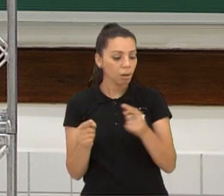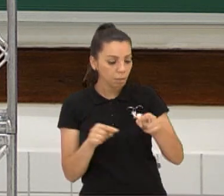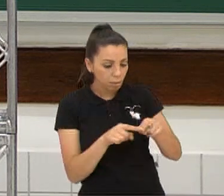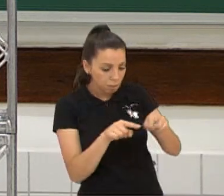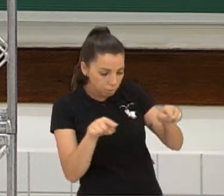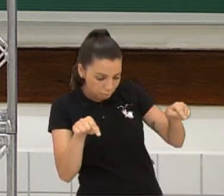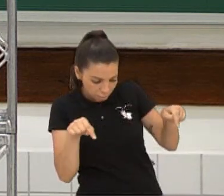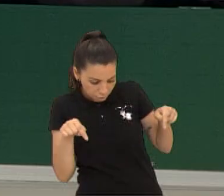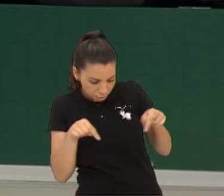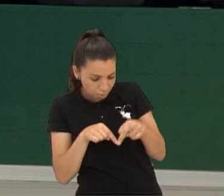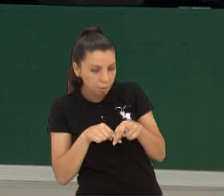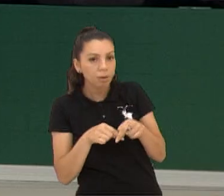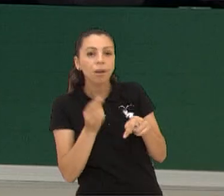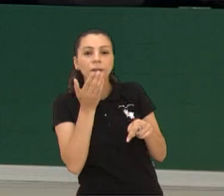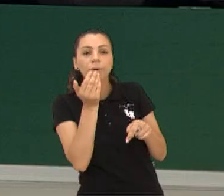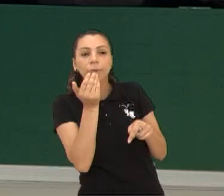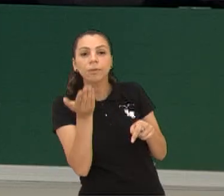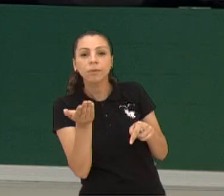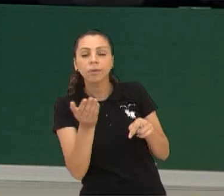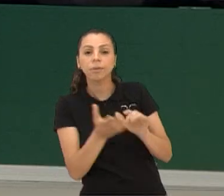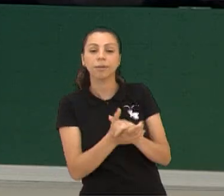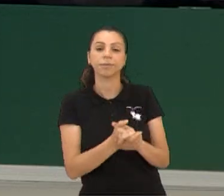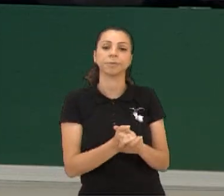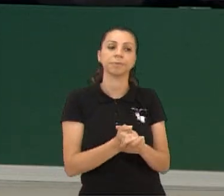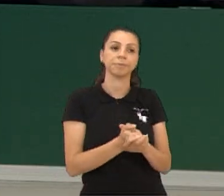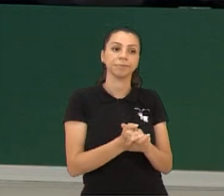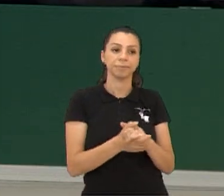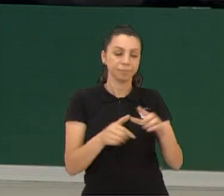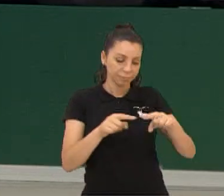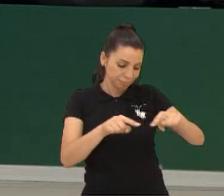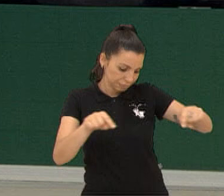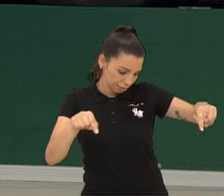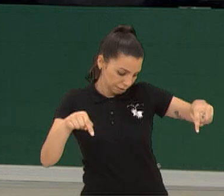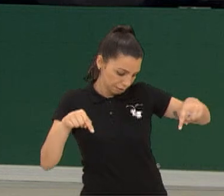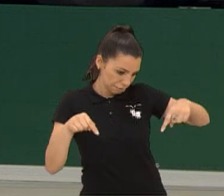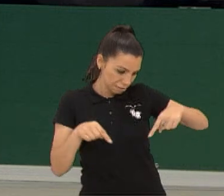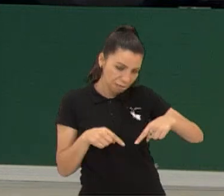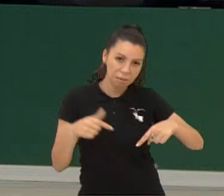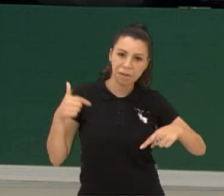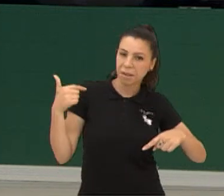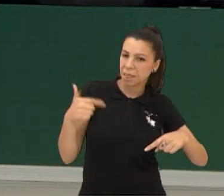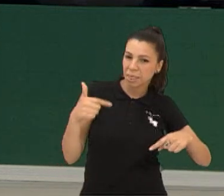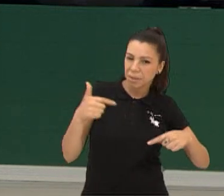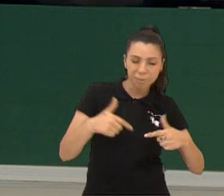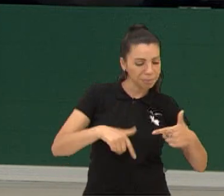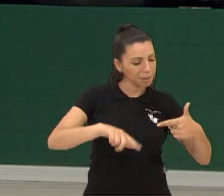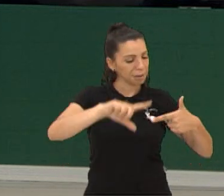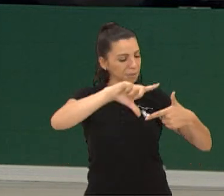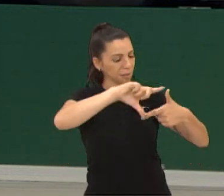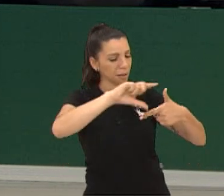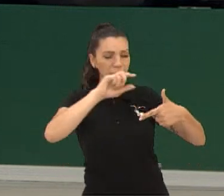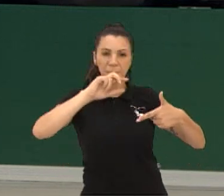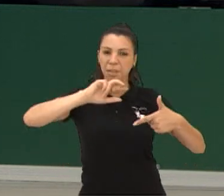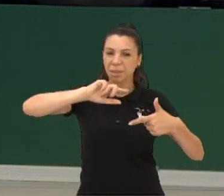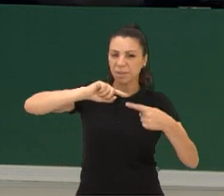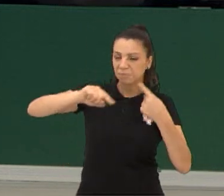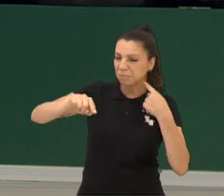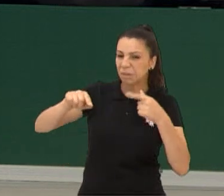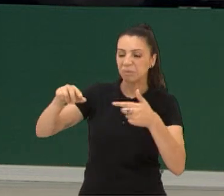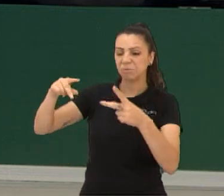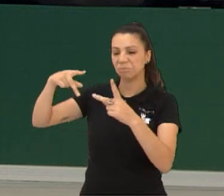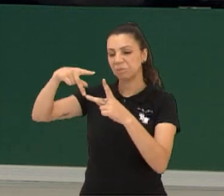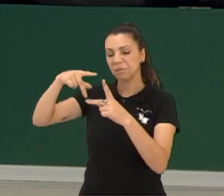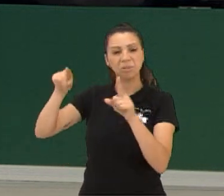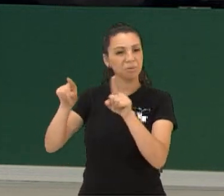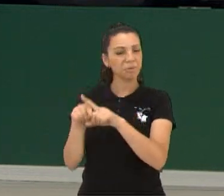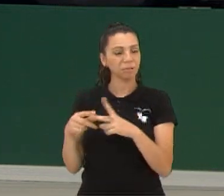cozinha? E, professora, a cozinha não tem uma forma nem de retângulo, e nem de quadrado, e nem